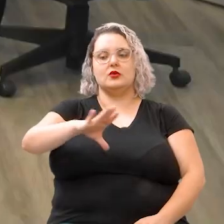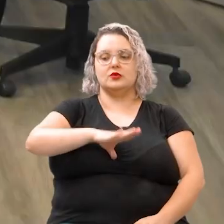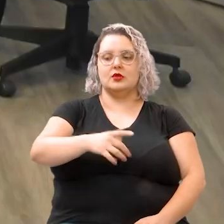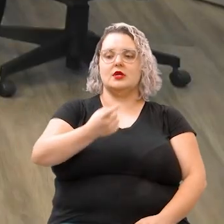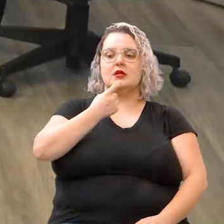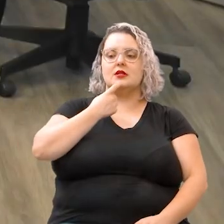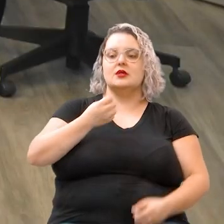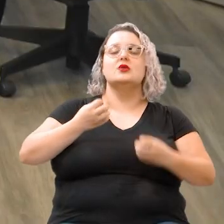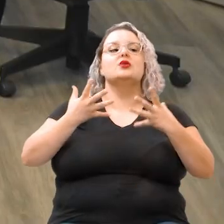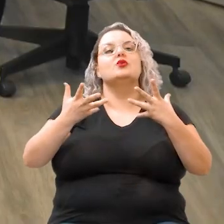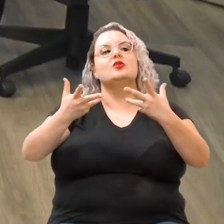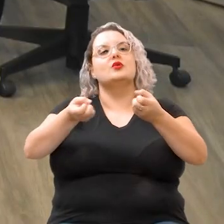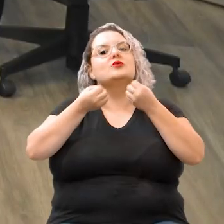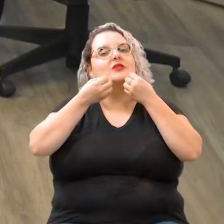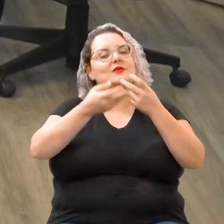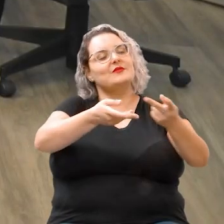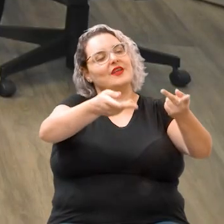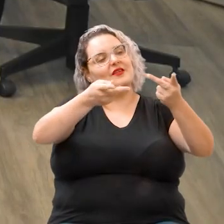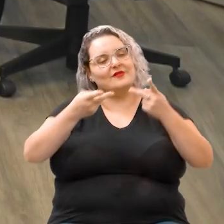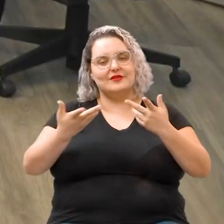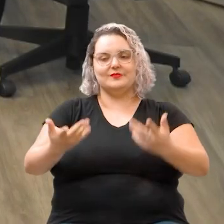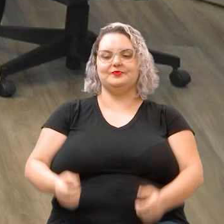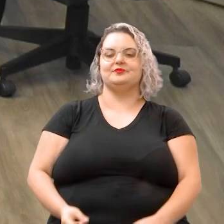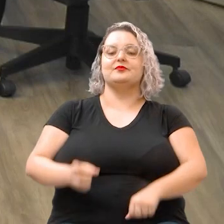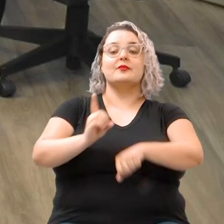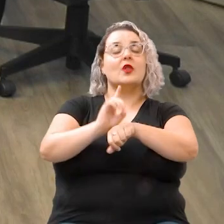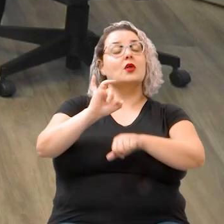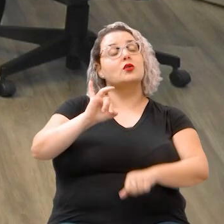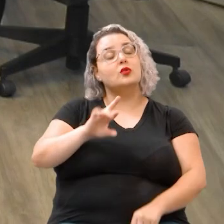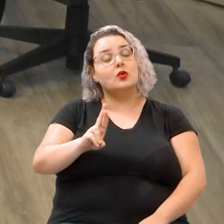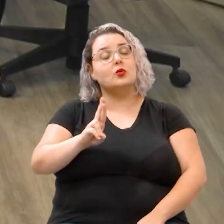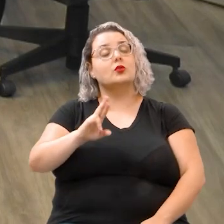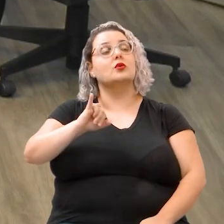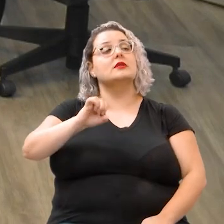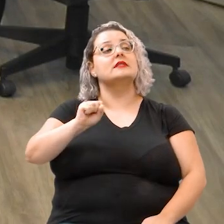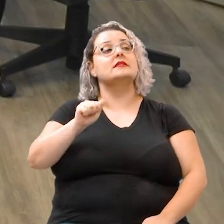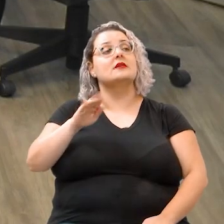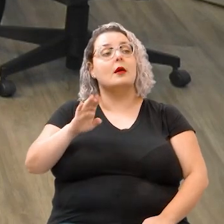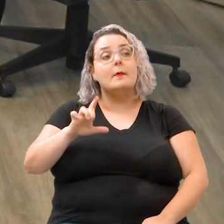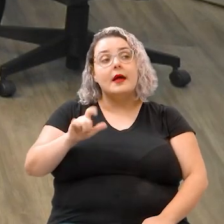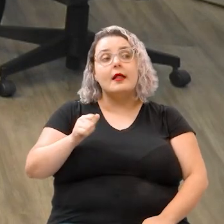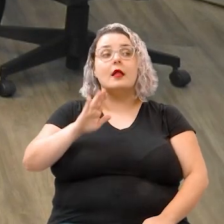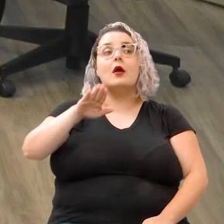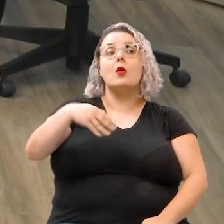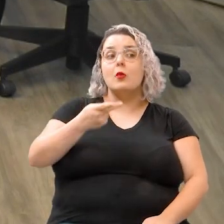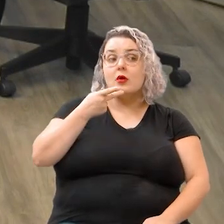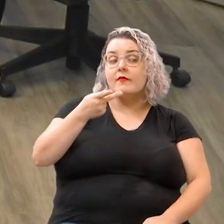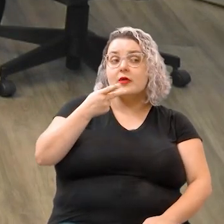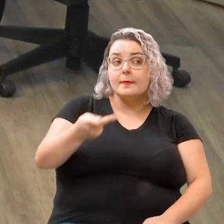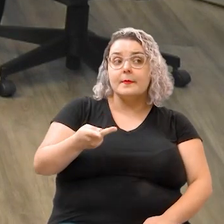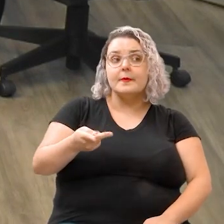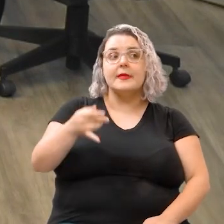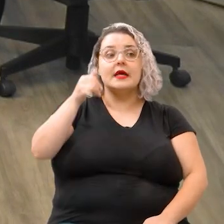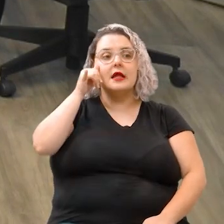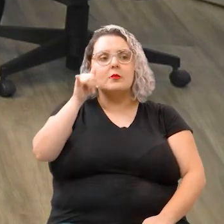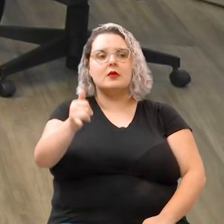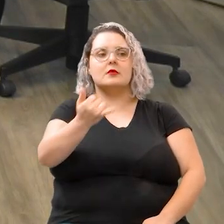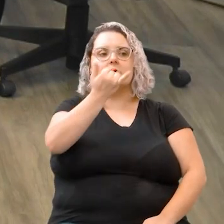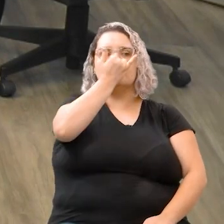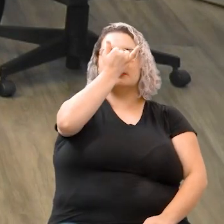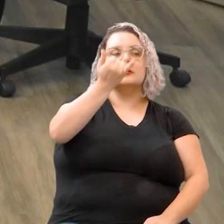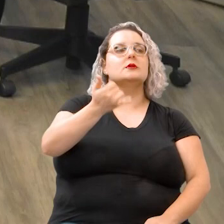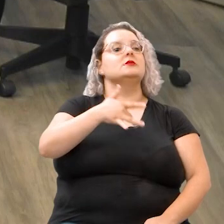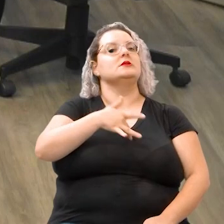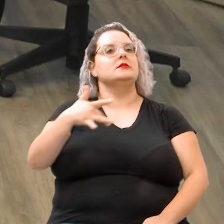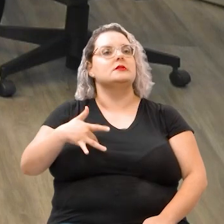Sejam todos bem-vindos. Doutora Isabela, quando a gente fala sobre prevenção, sobre saúde bucal, eu